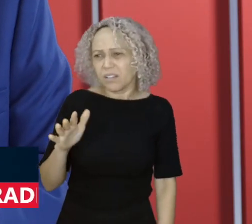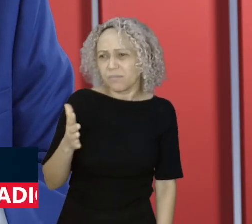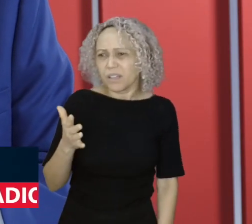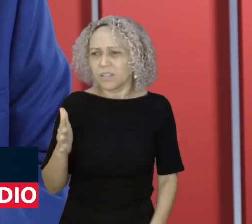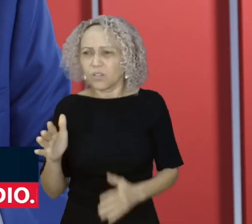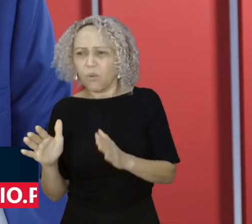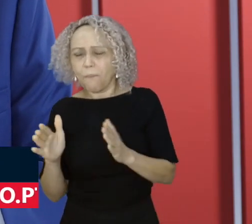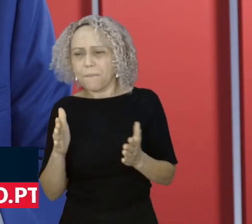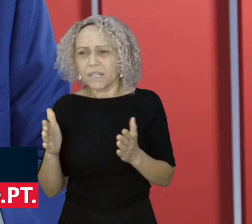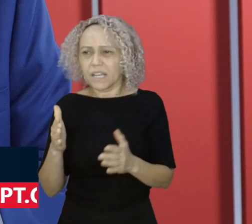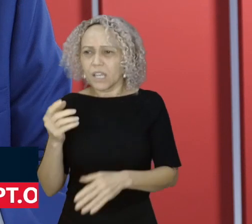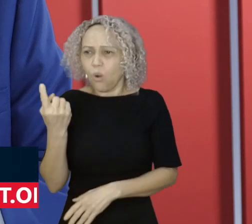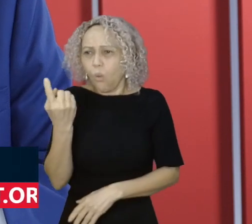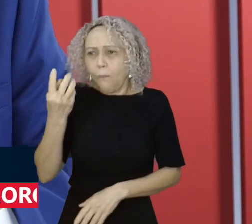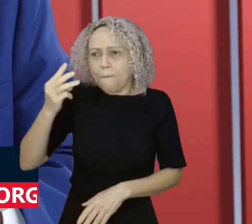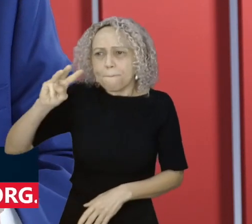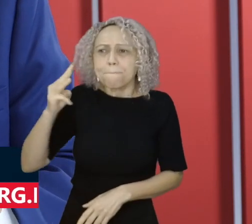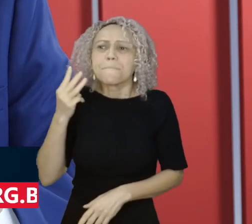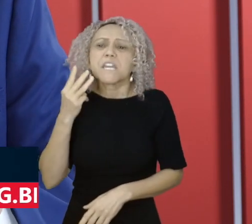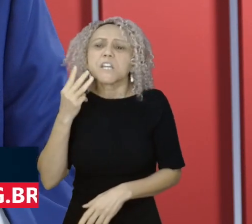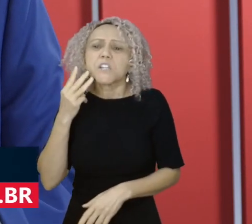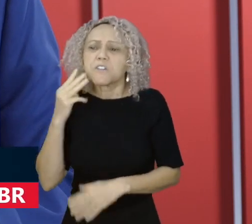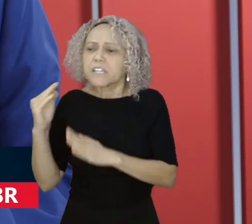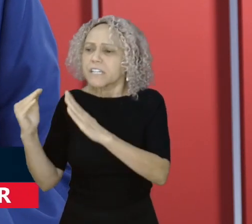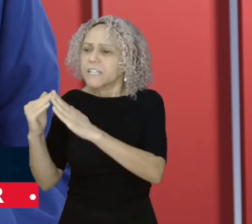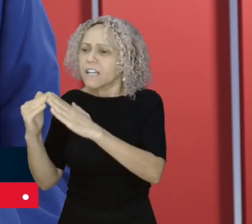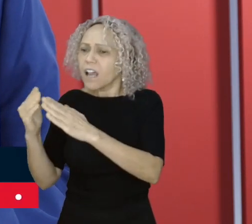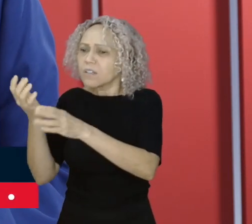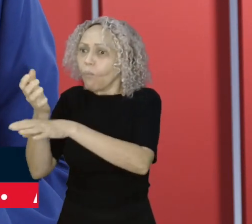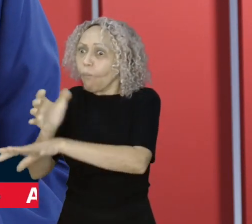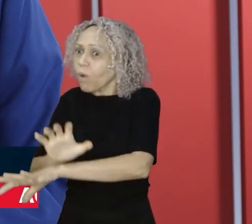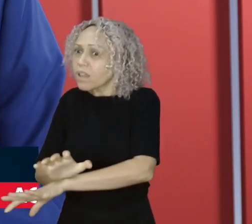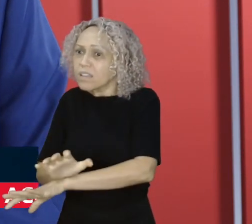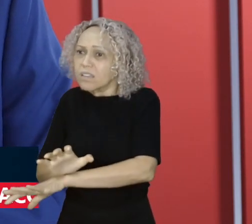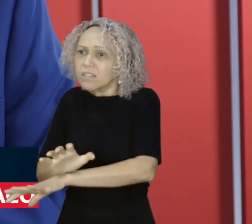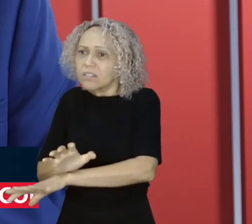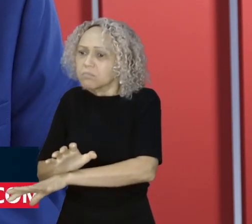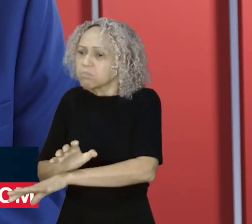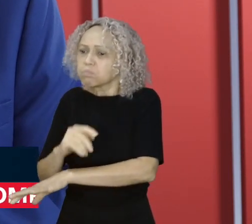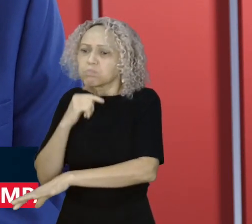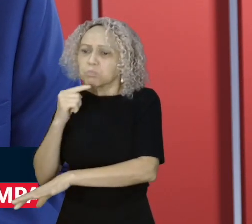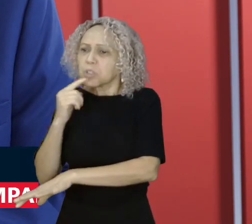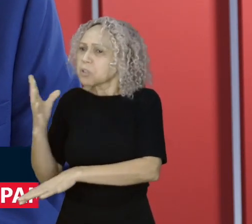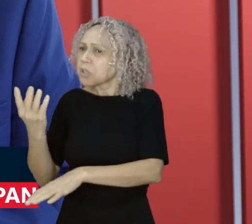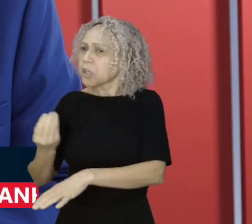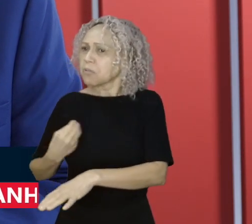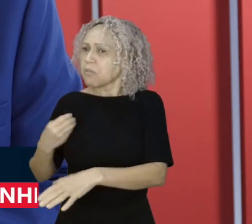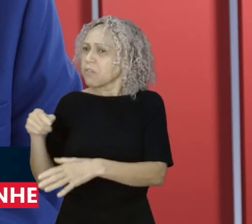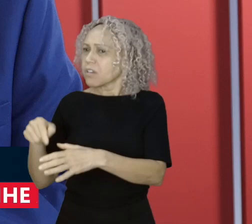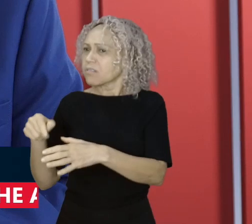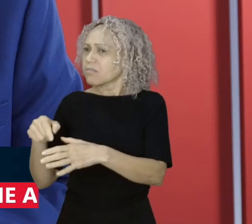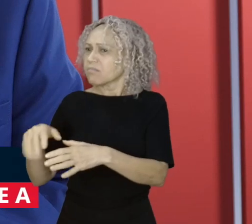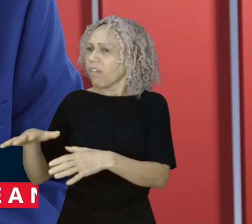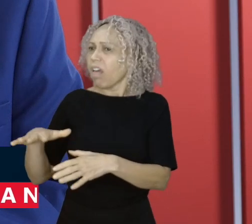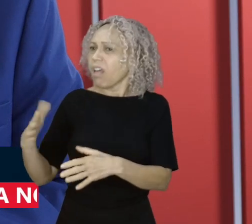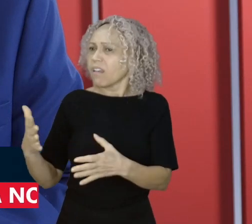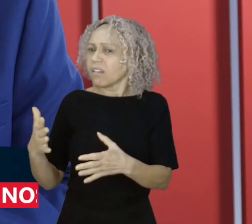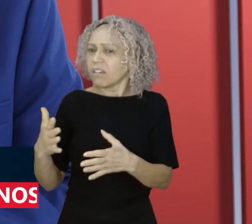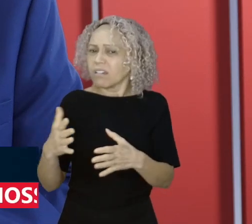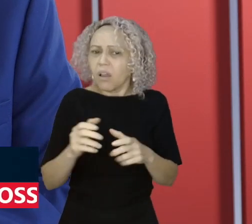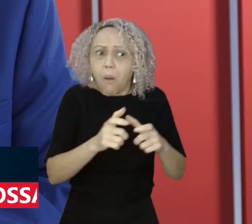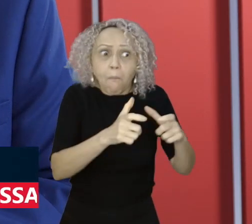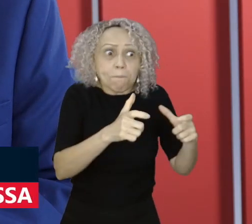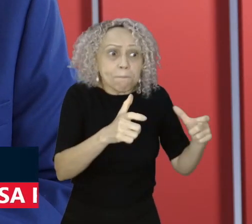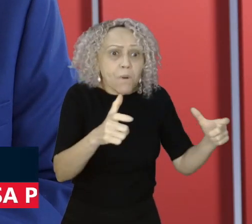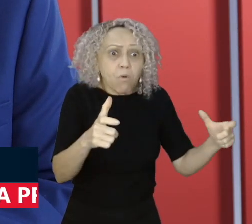de moradias que estão desocupadas, que não tem moradores. Então, muita casa sem gente, muita gente sem casa.